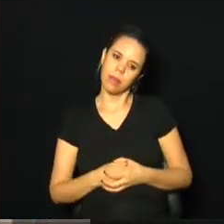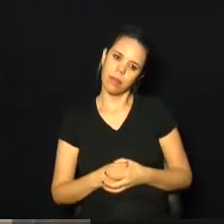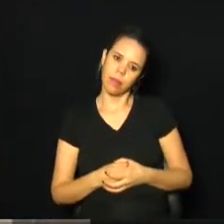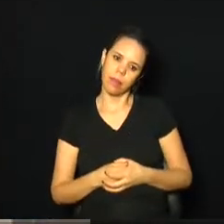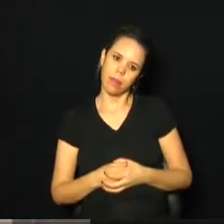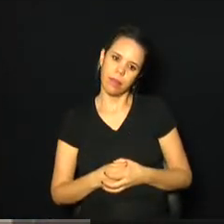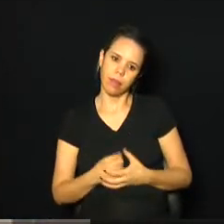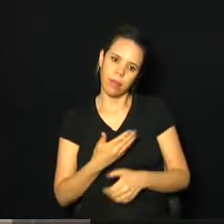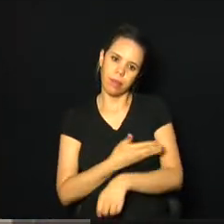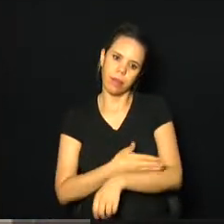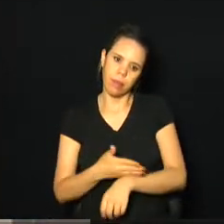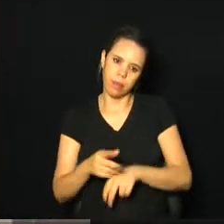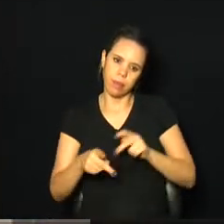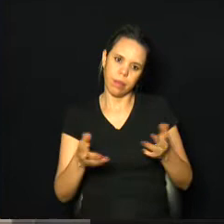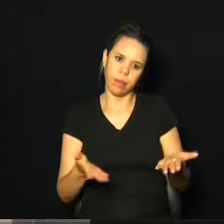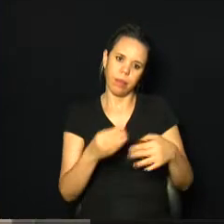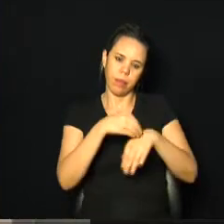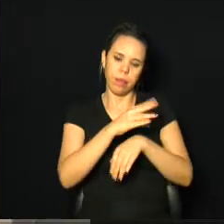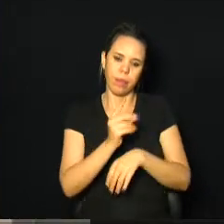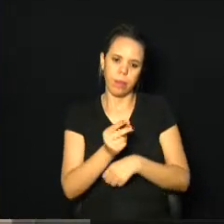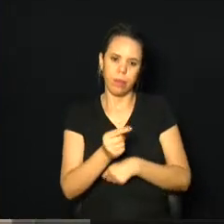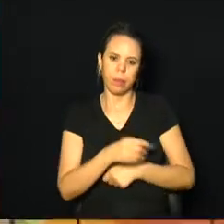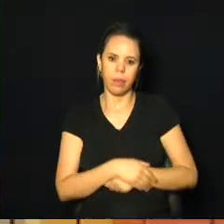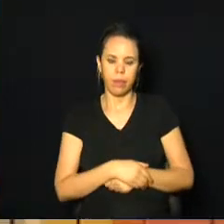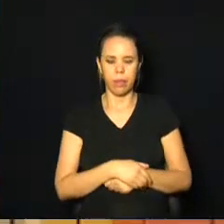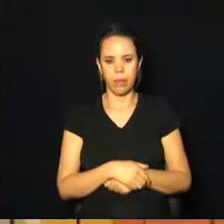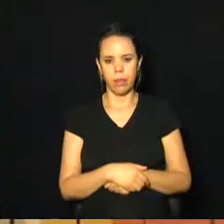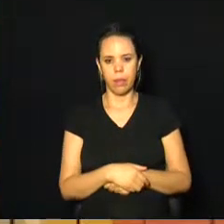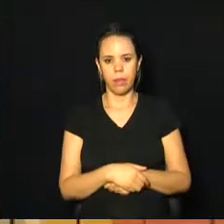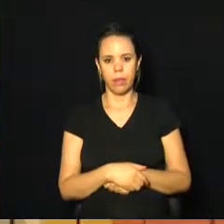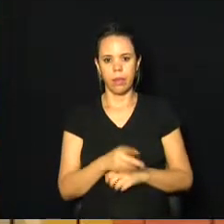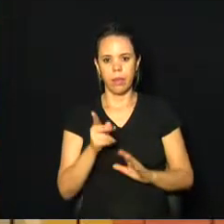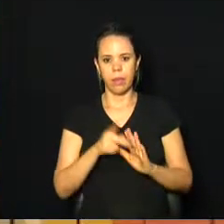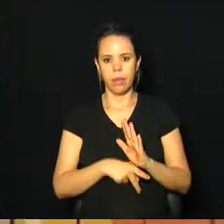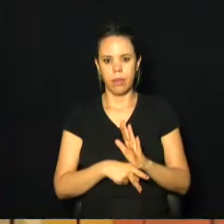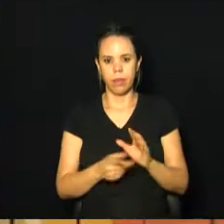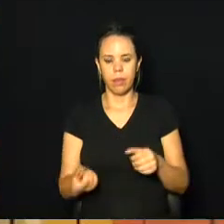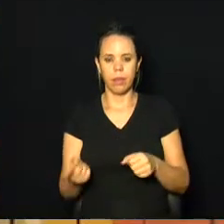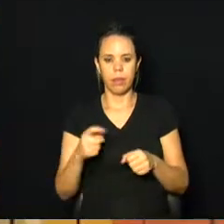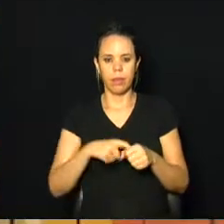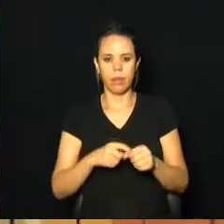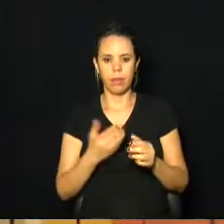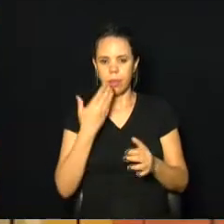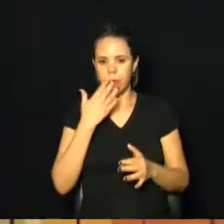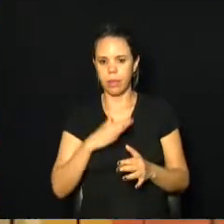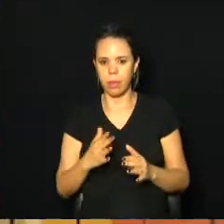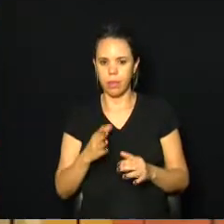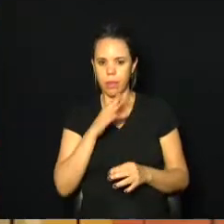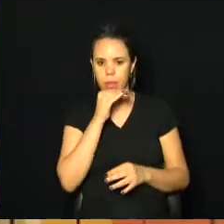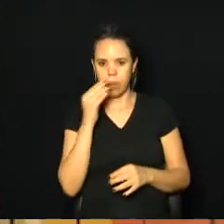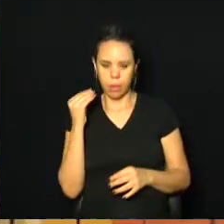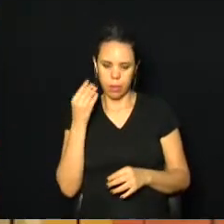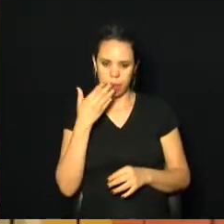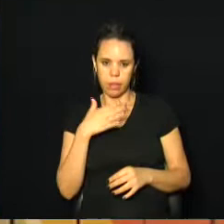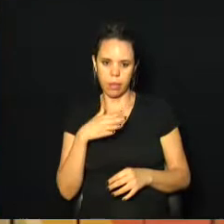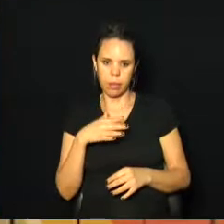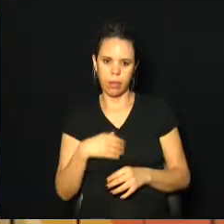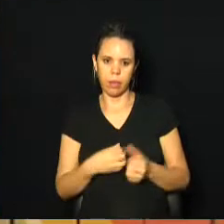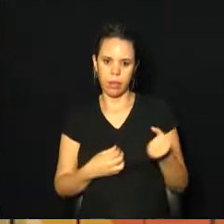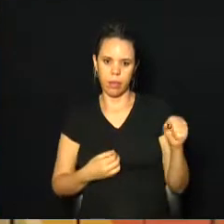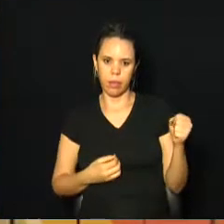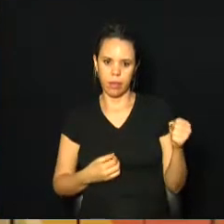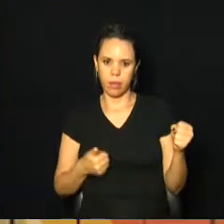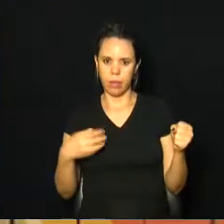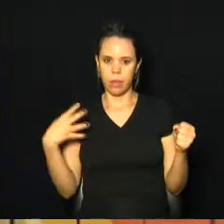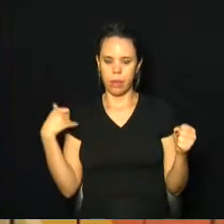bons hábitos, né, para levar para a vida inteira. Projeto, então, voltado para crianças e adolescentes entre 8